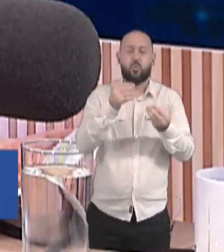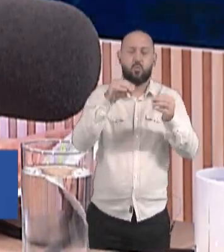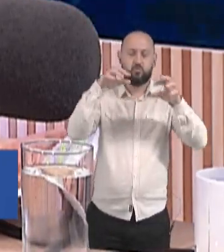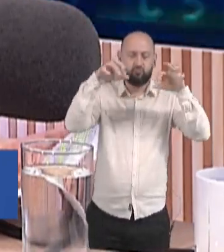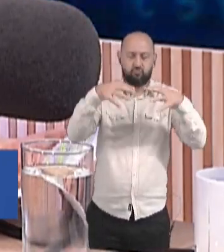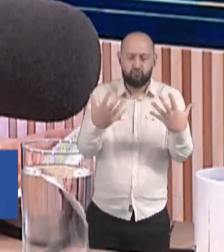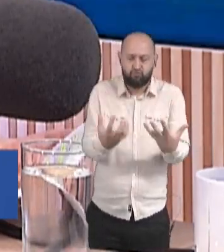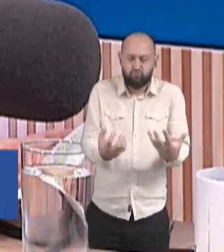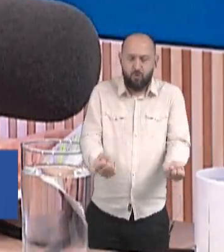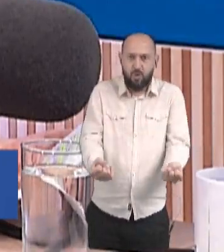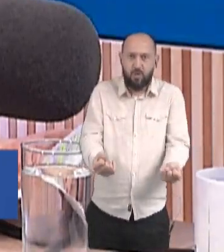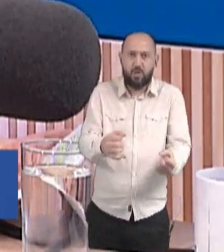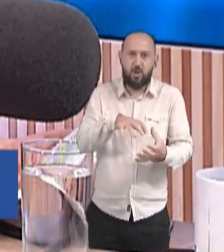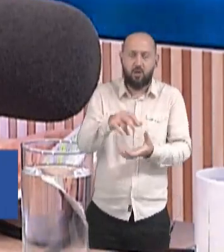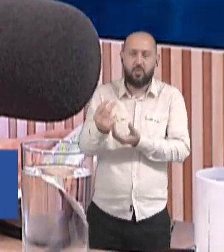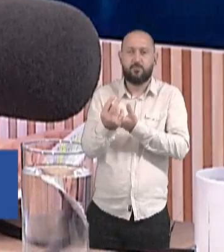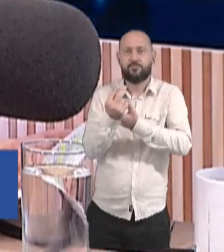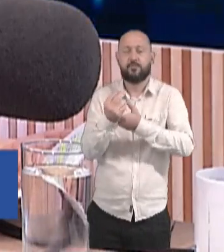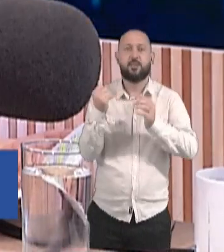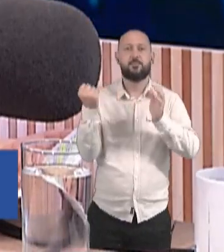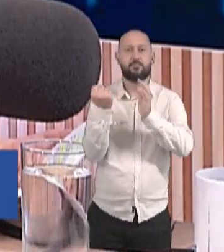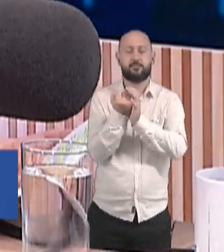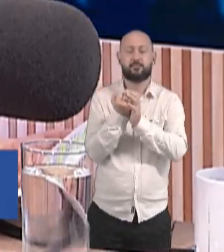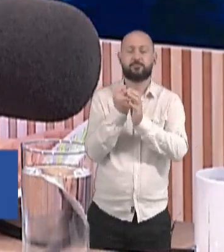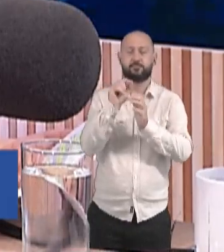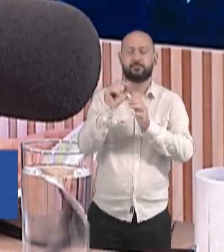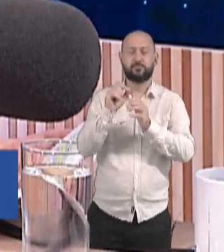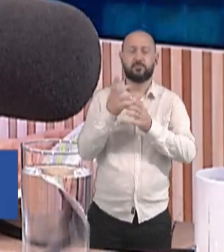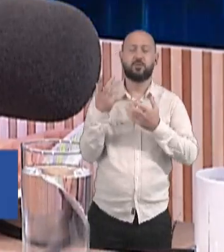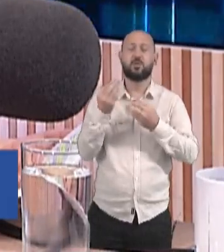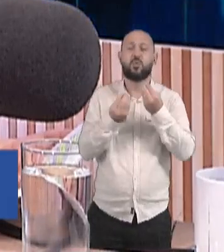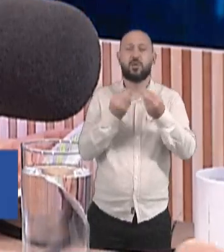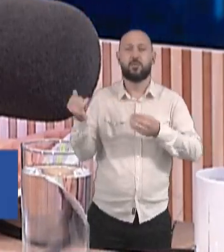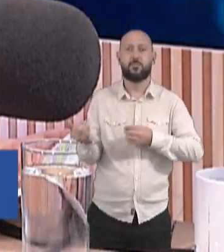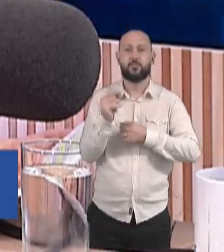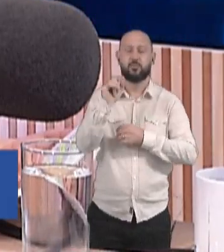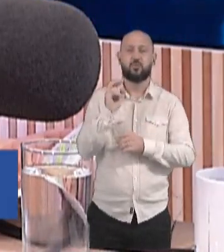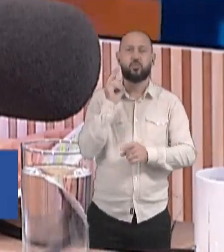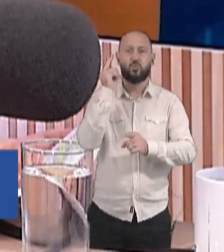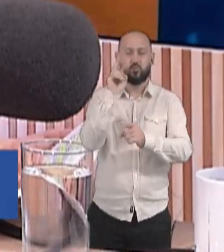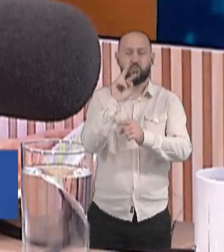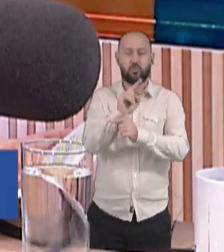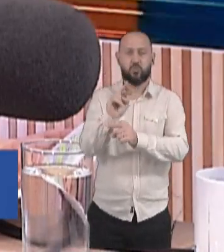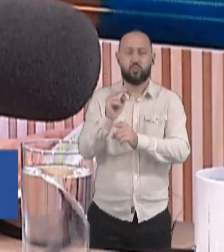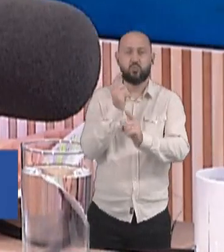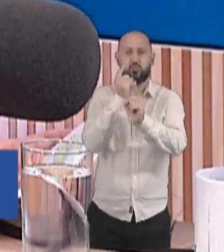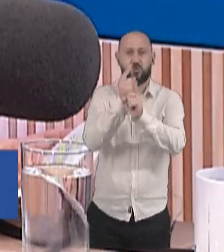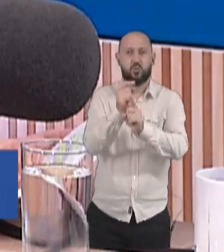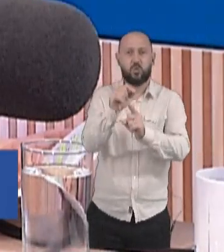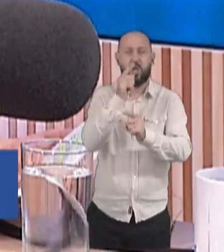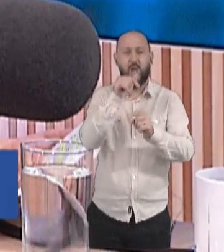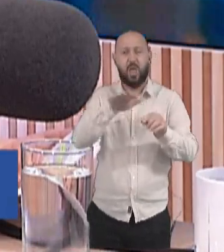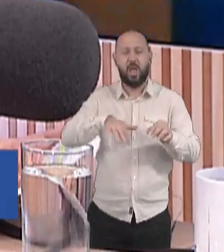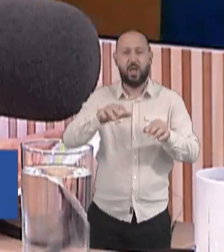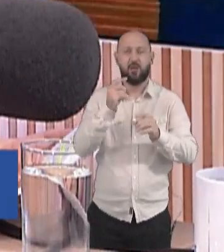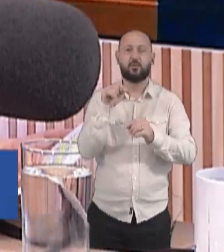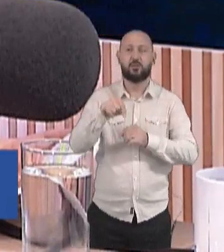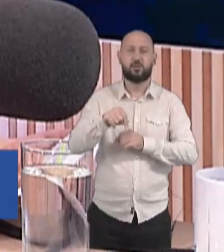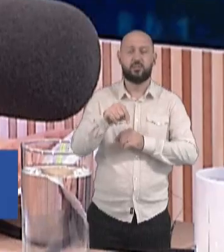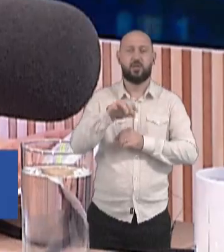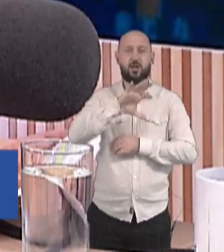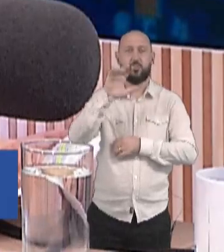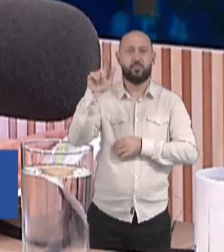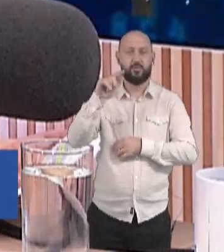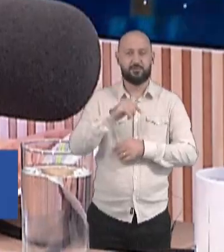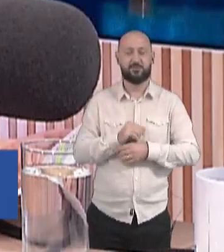drenagem sustentável e o marco legal de saneamento e a importância do encontro, né, das águas aqui para Campo